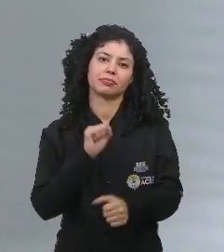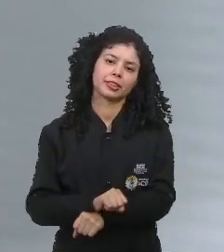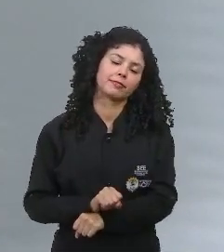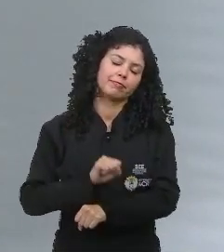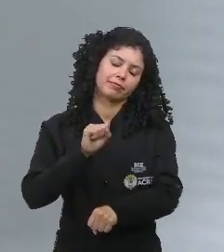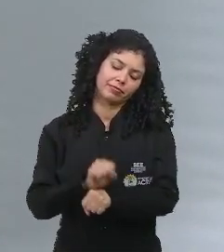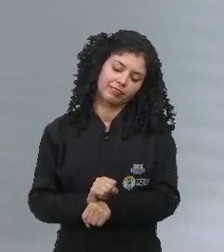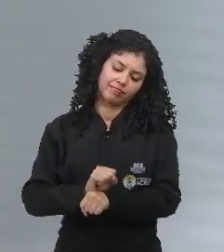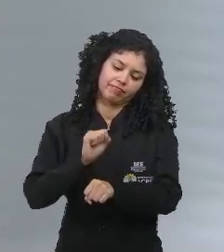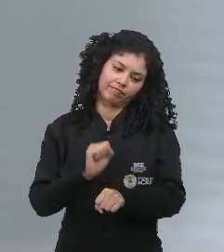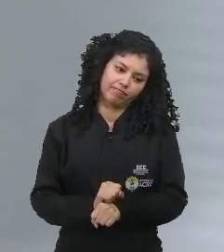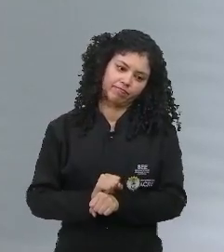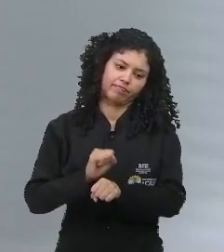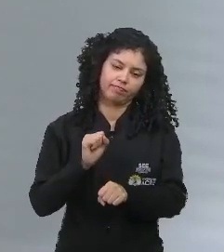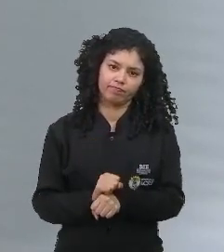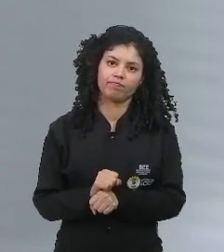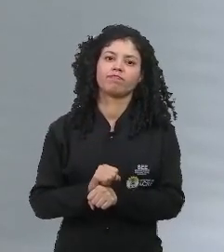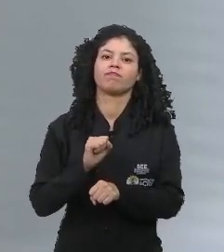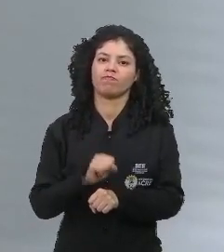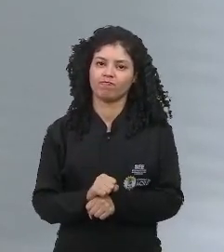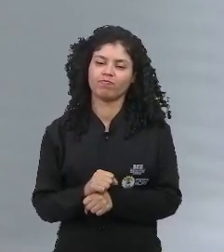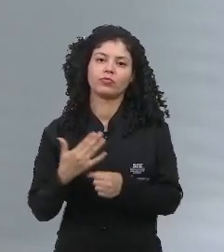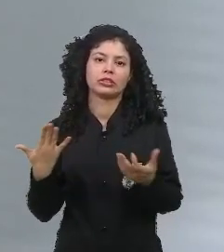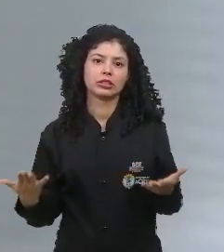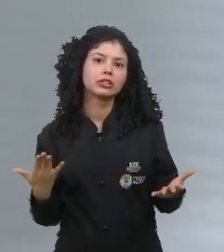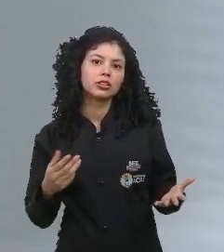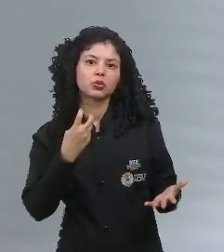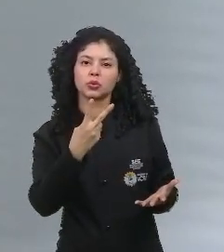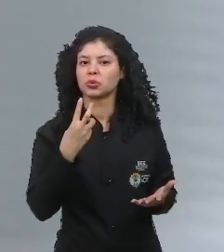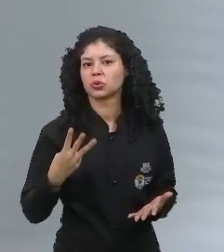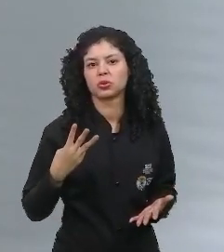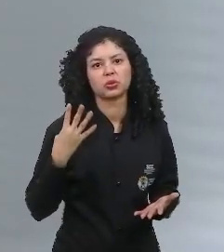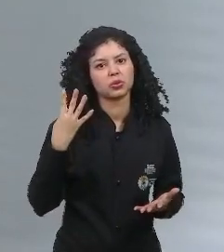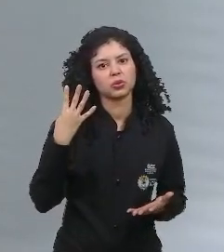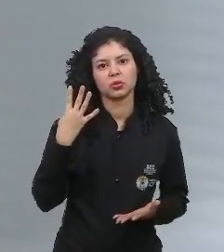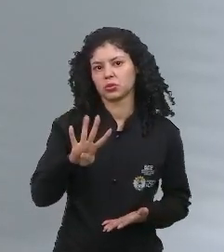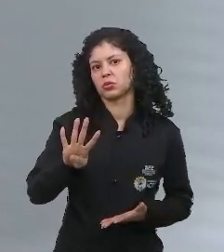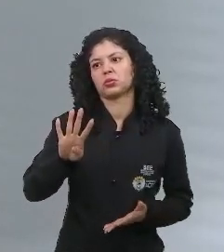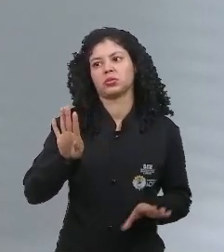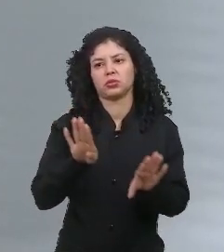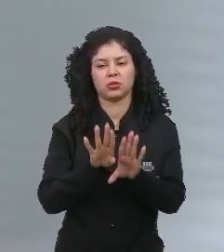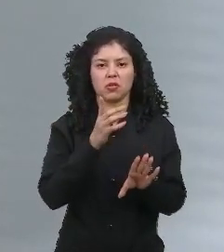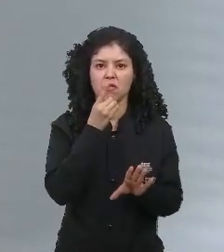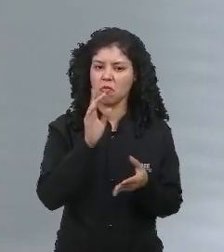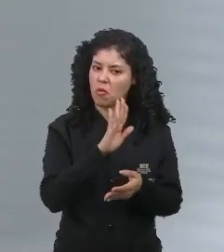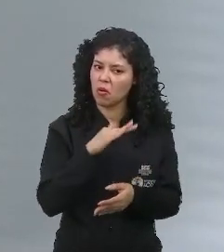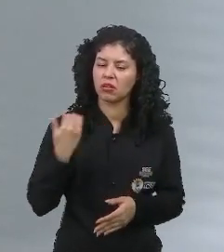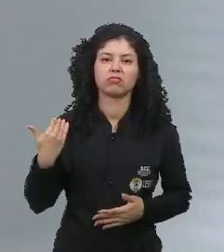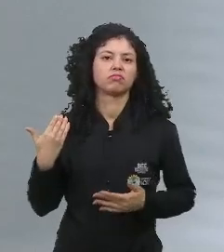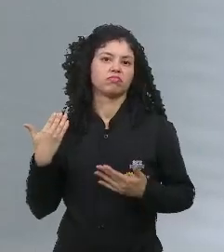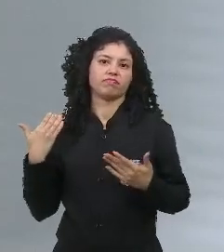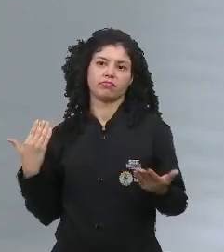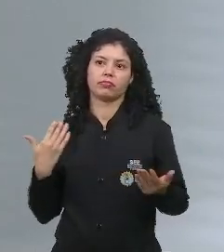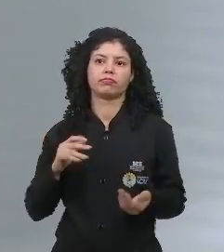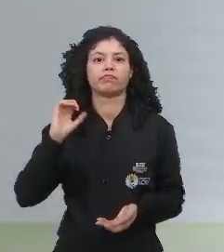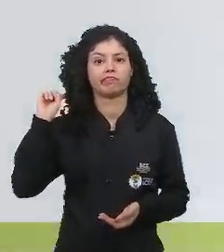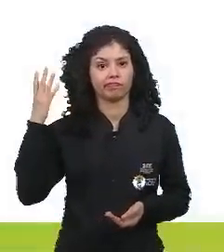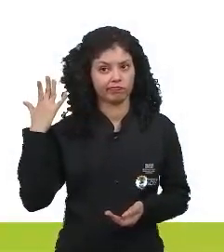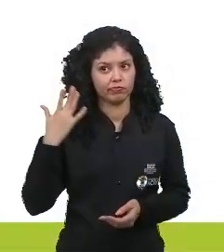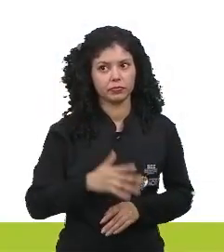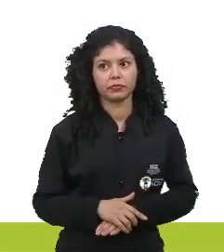embarcações europeias chegarem na costa para levá-los. 2, 3, 4 dias e acabavam morrendo. Aconteceu.